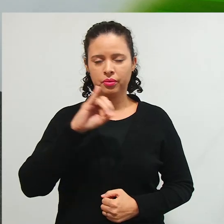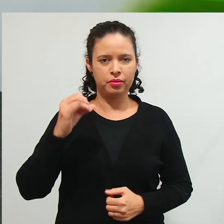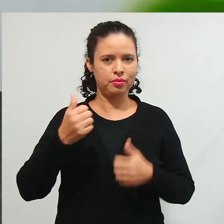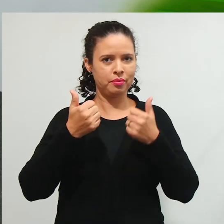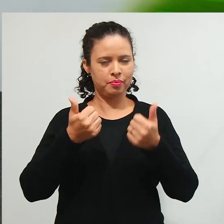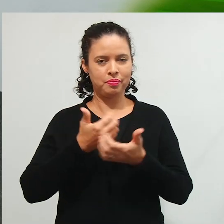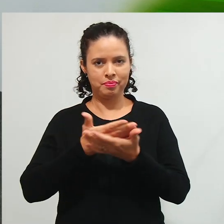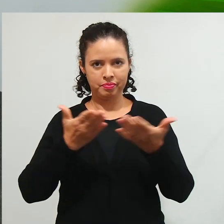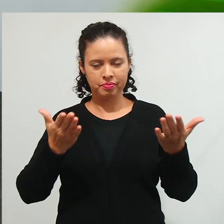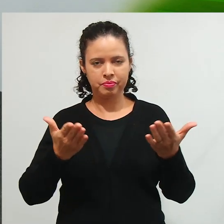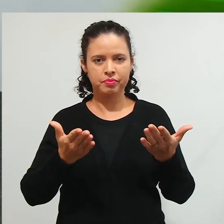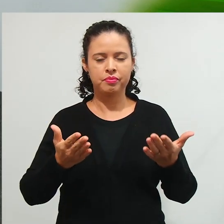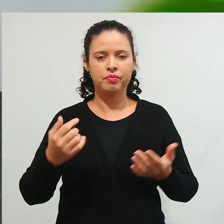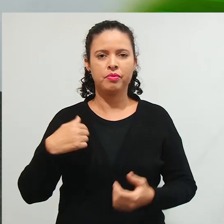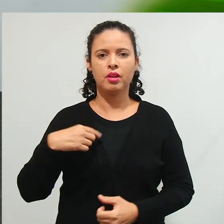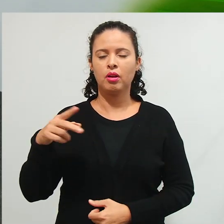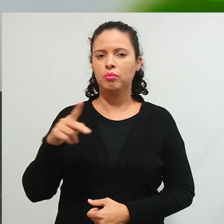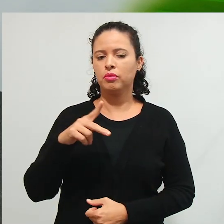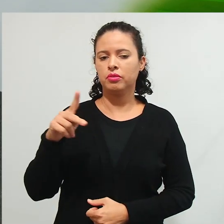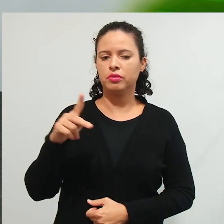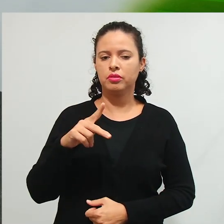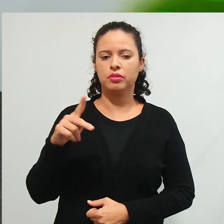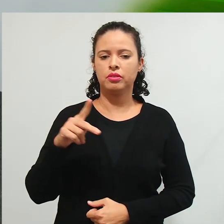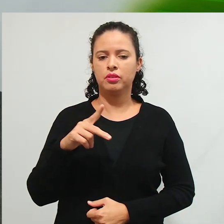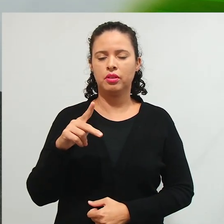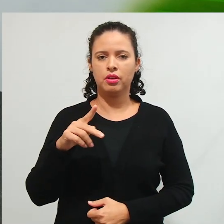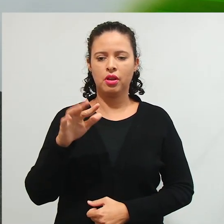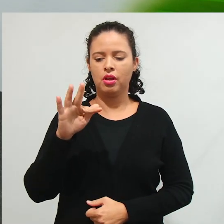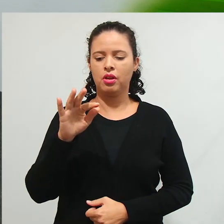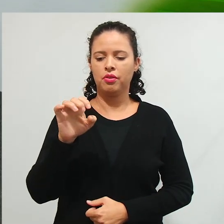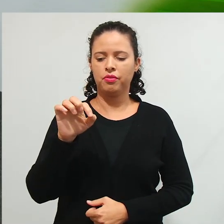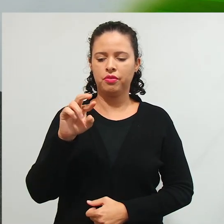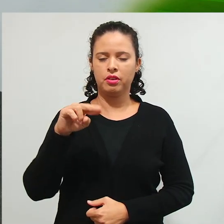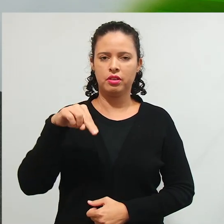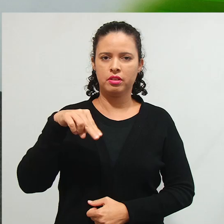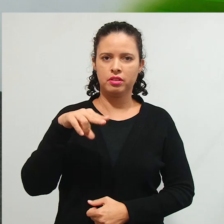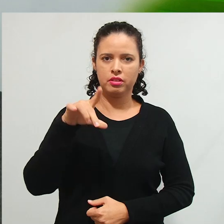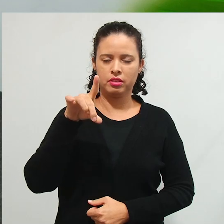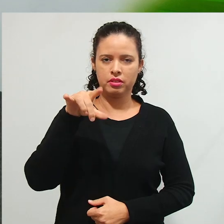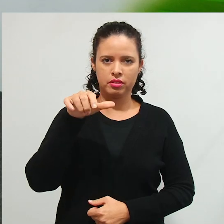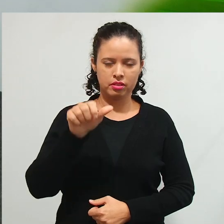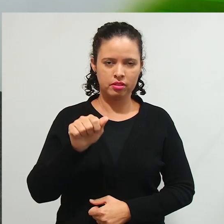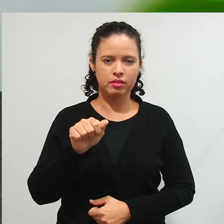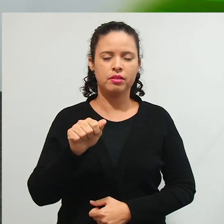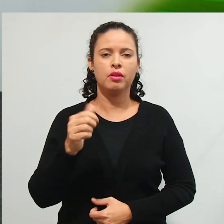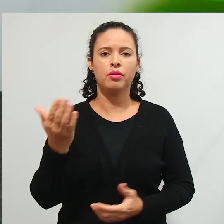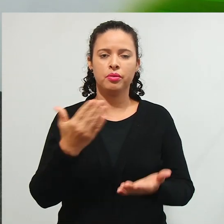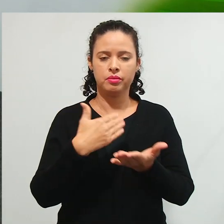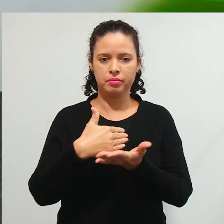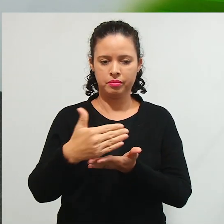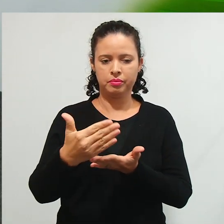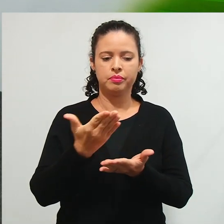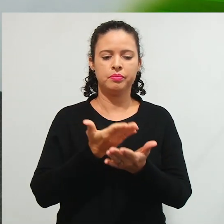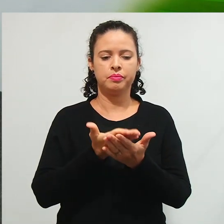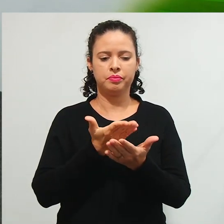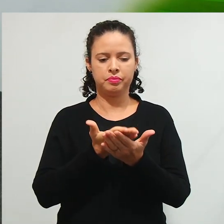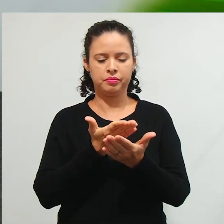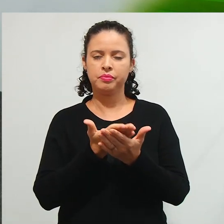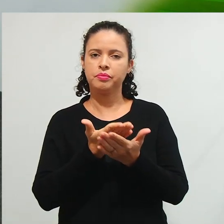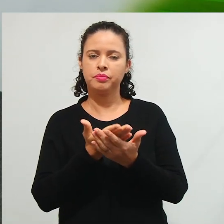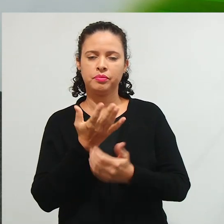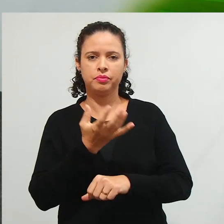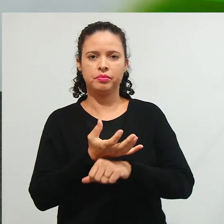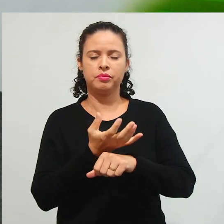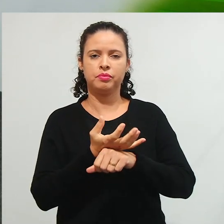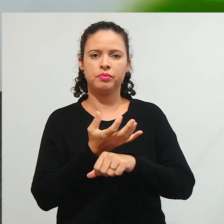Olá, tudo bem? Eu sou a professora Fernanda Amaral e hoje vamos dar continuidade